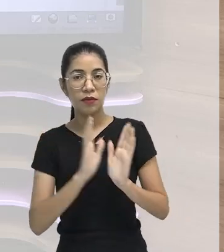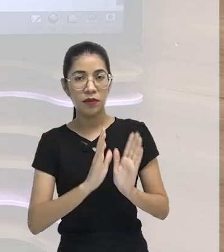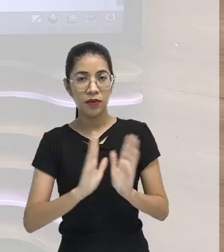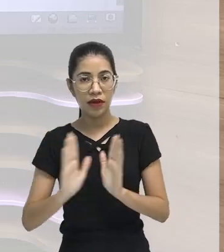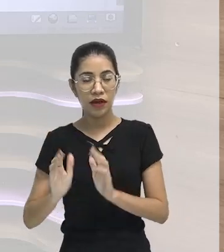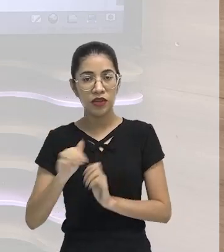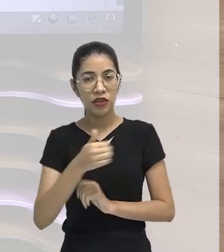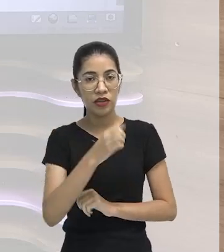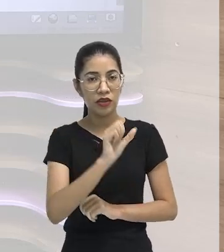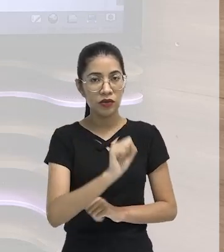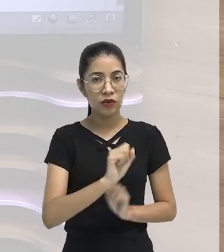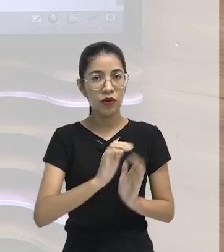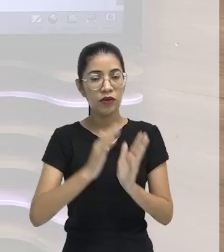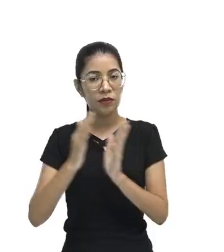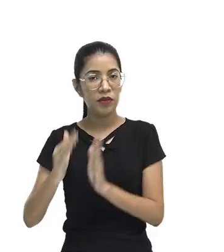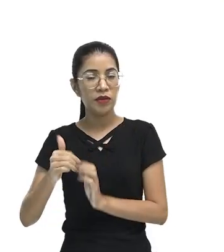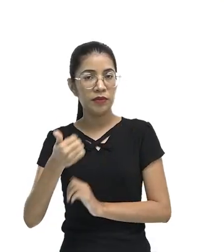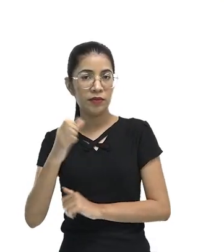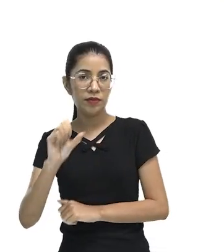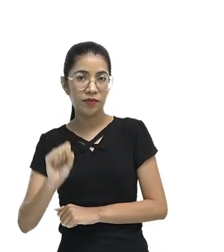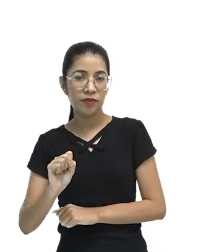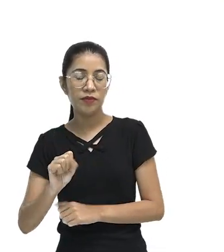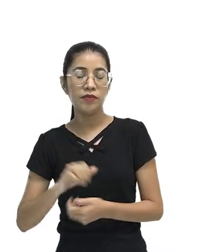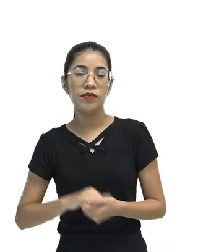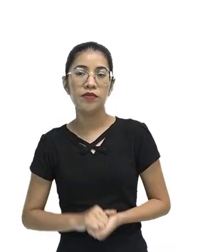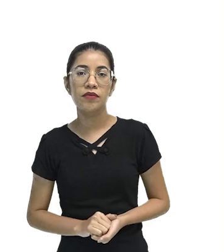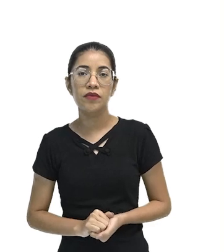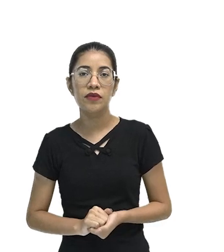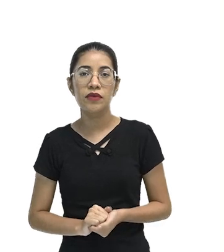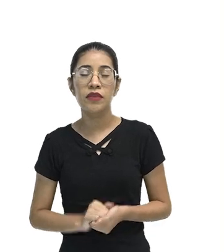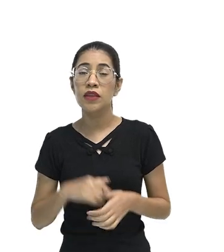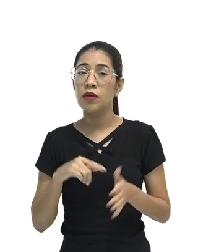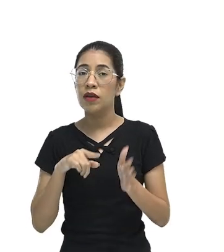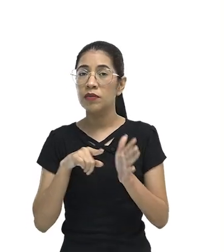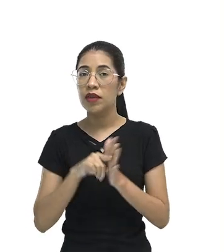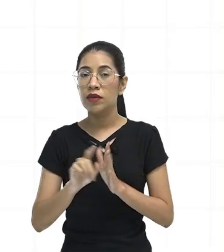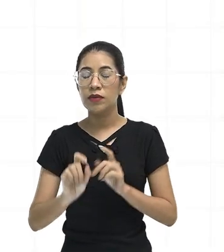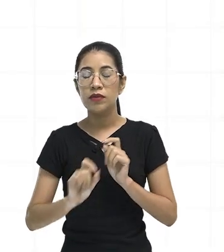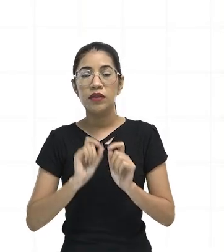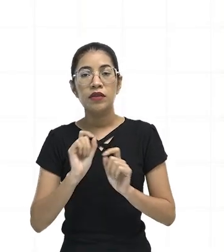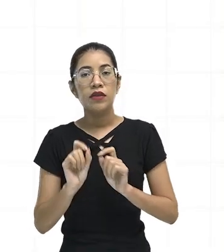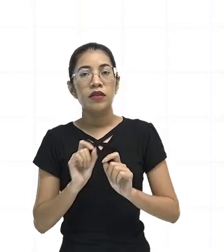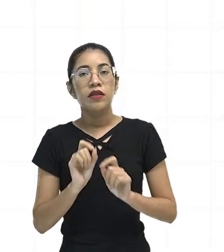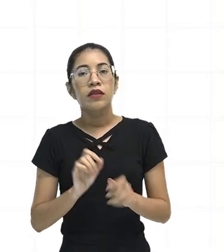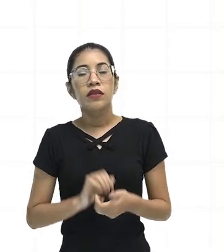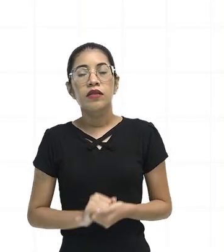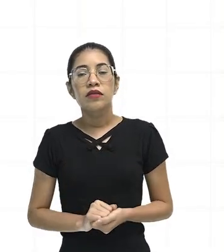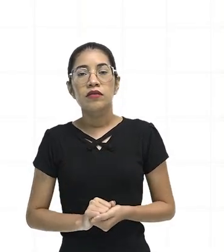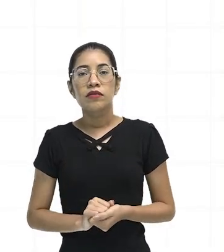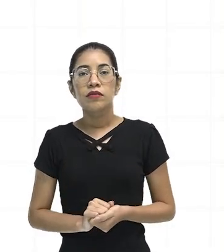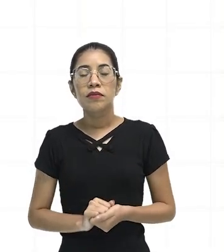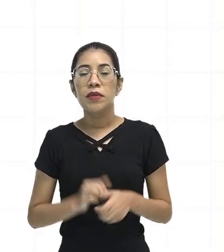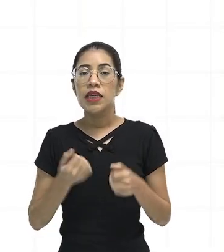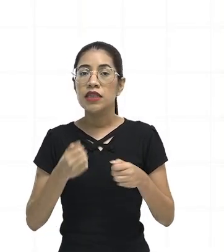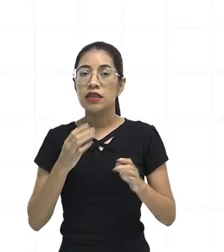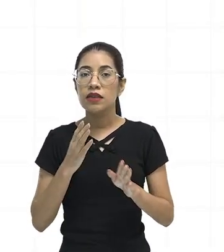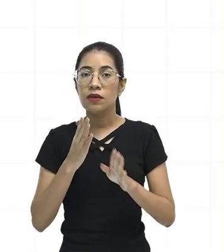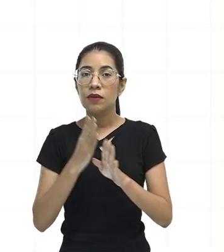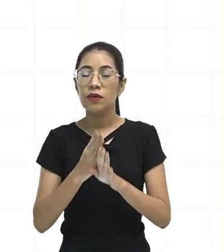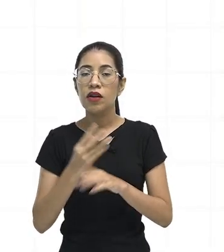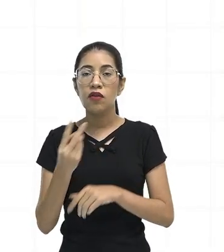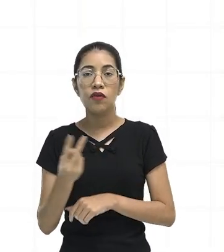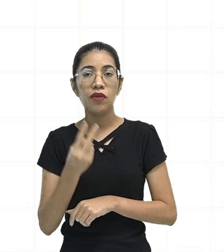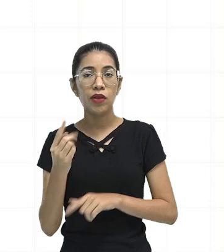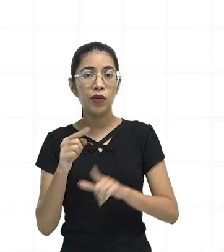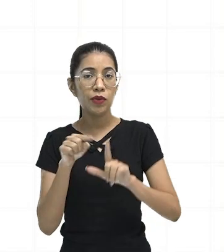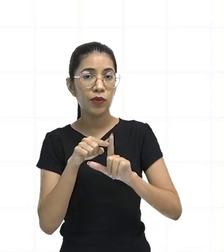18. Tá bom? Vamos voltar para a tela então. A questão ela está pedindo o quê? Que a gente encontre o valor